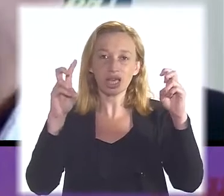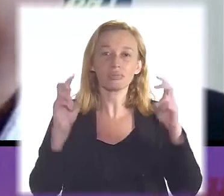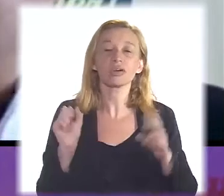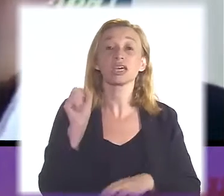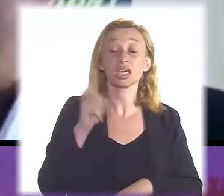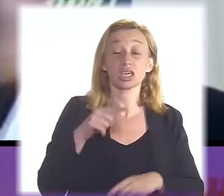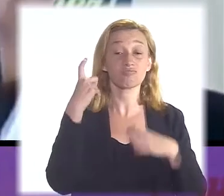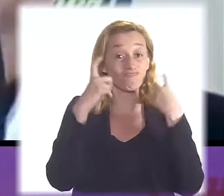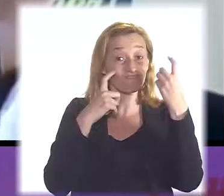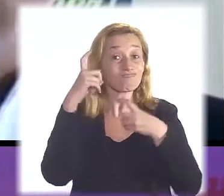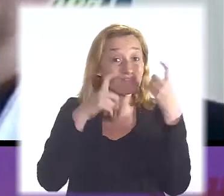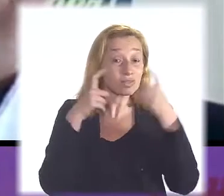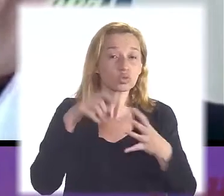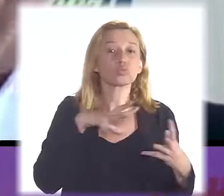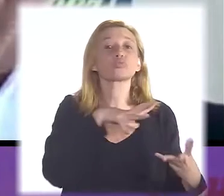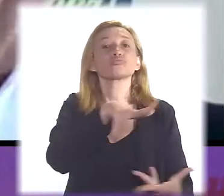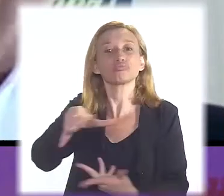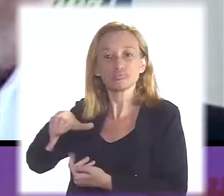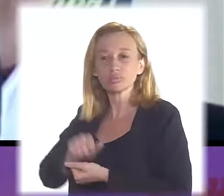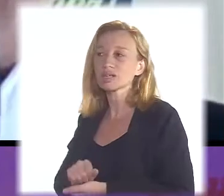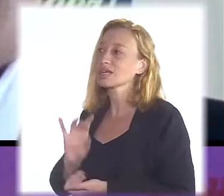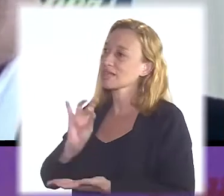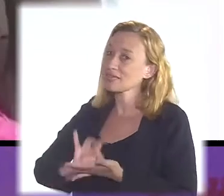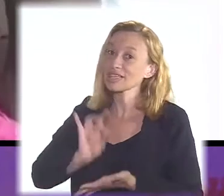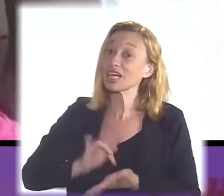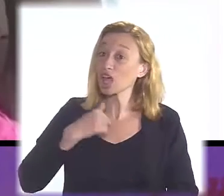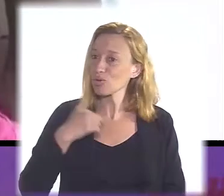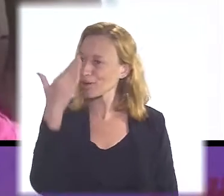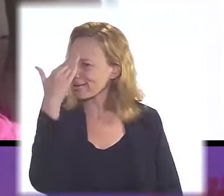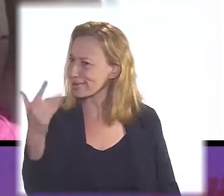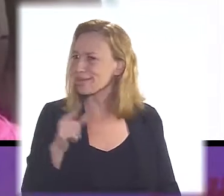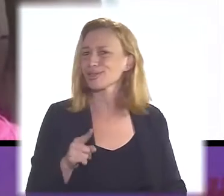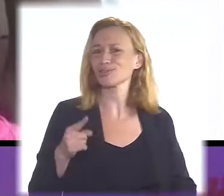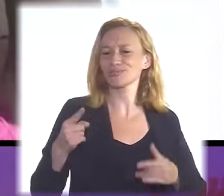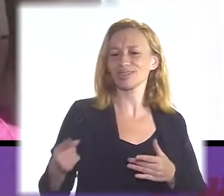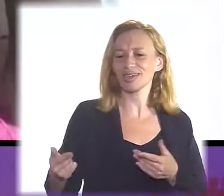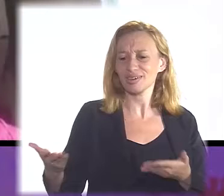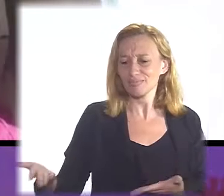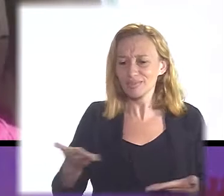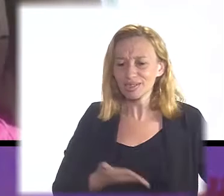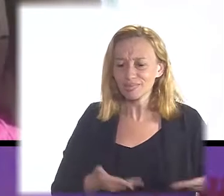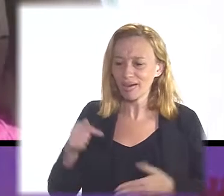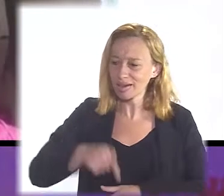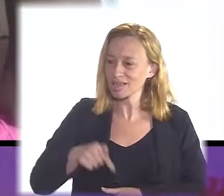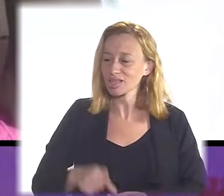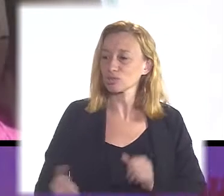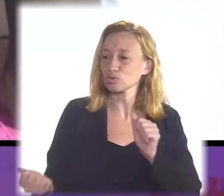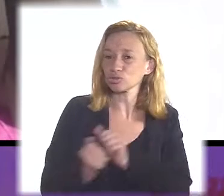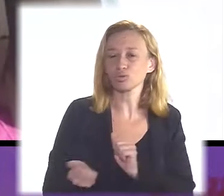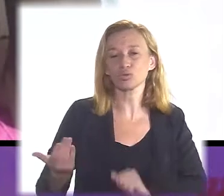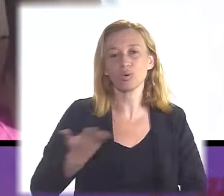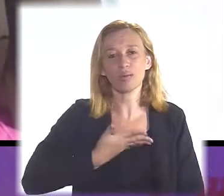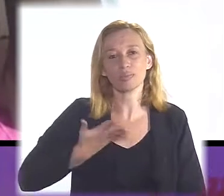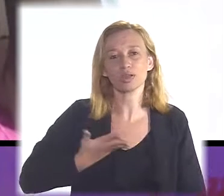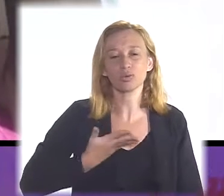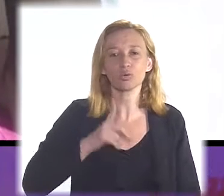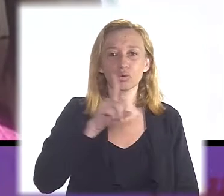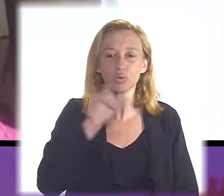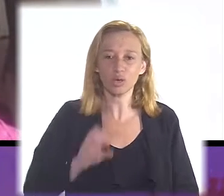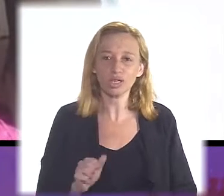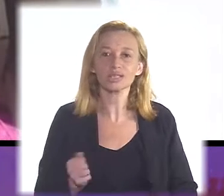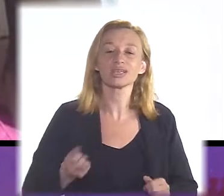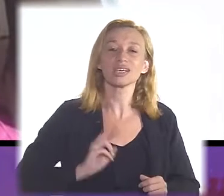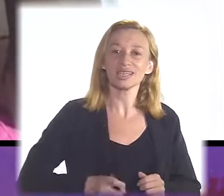é muito preocupante no mundo inteiro. Na verdade, eu que te agradeço, Rui, poder participar desse programa ao lado do amigo Luiz Ribeiro,